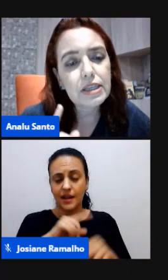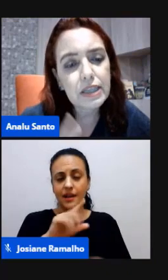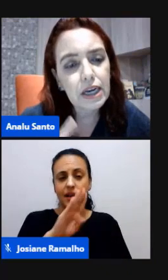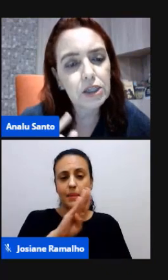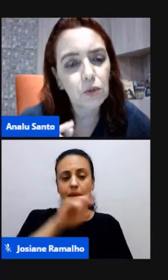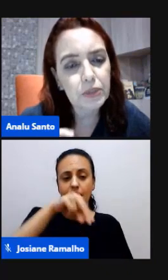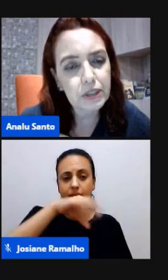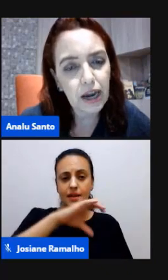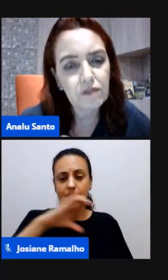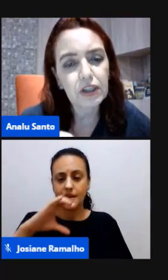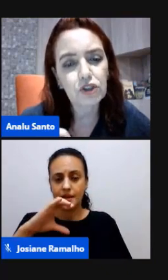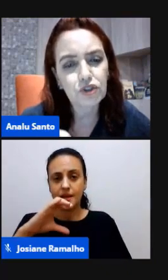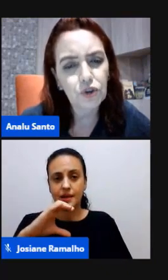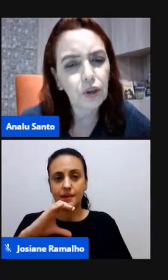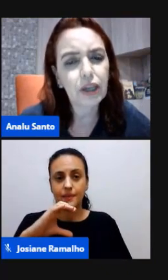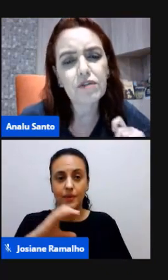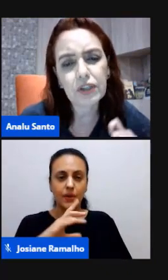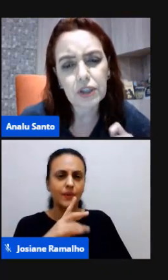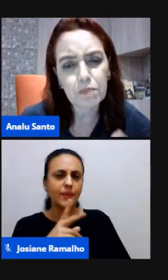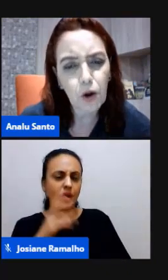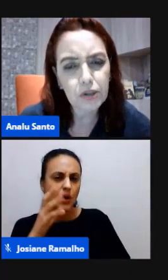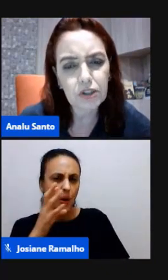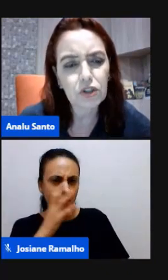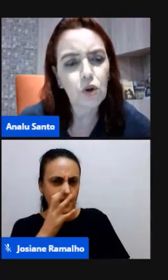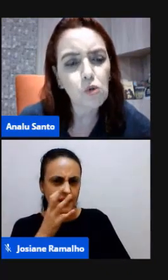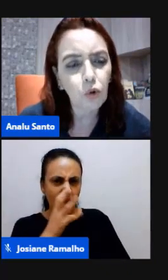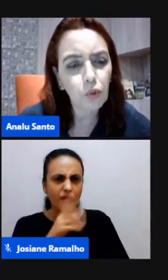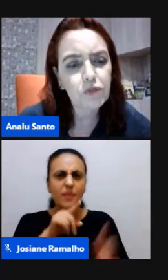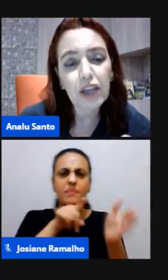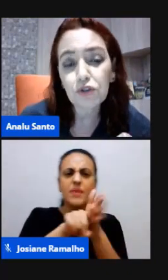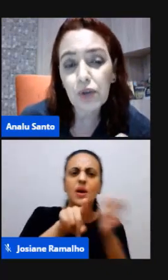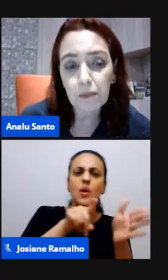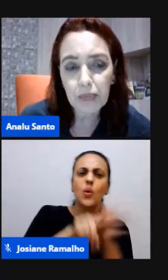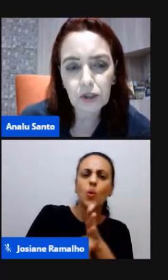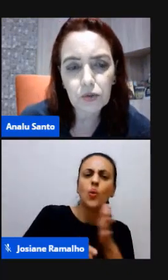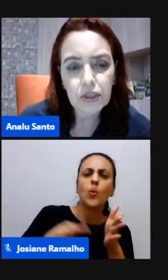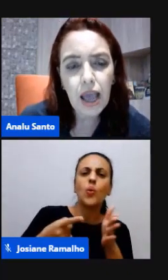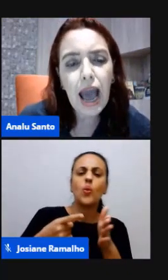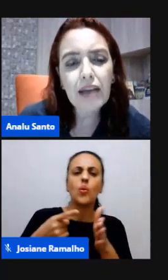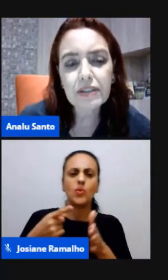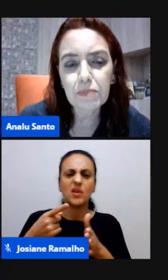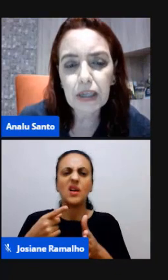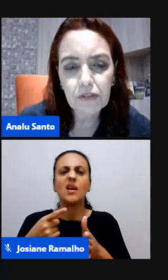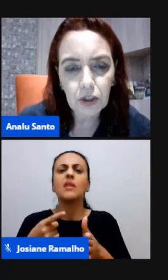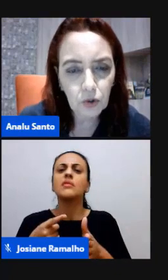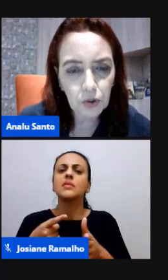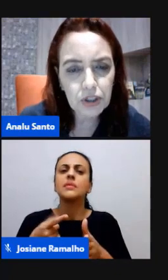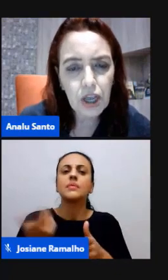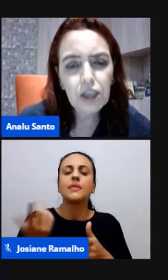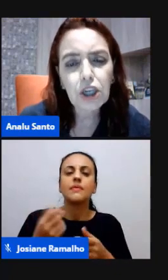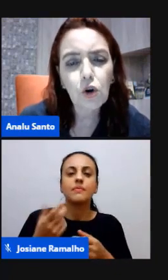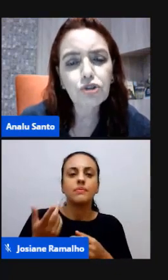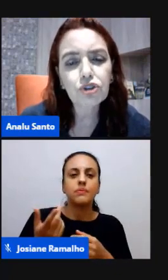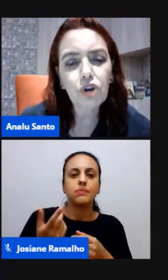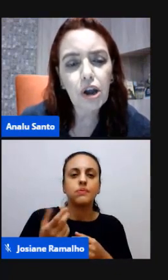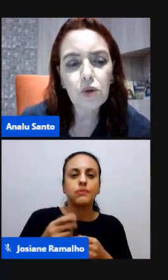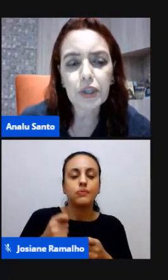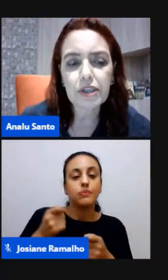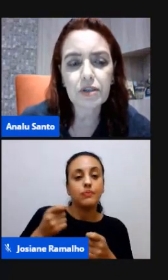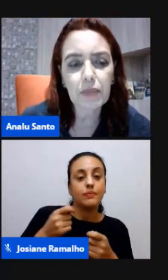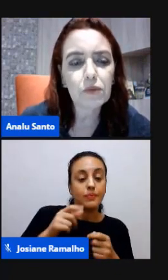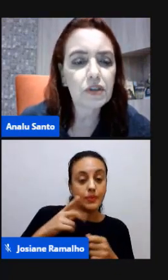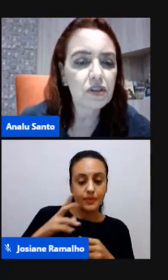que ser que observa, questiona, levanta hipóteses, conclui, faz julgamentos, assimila valores, que